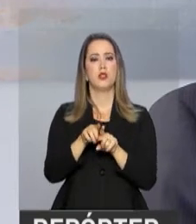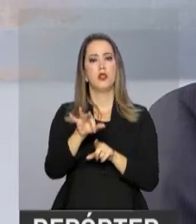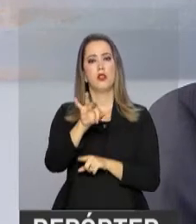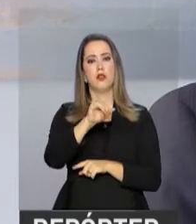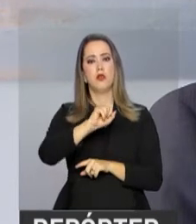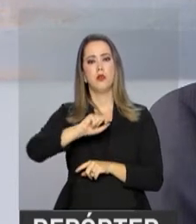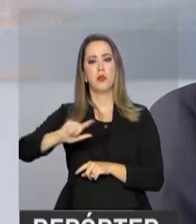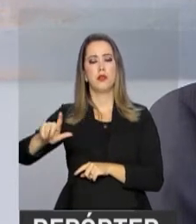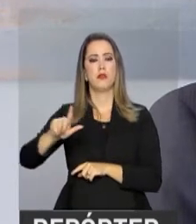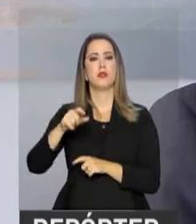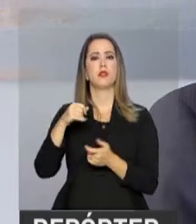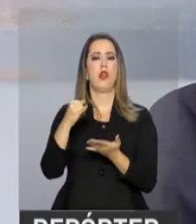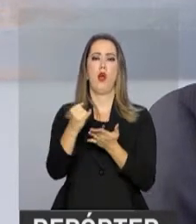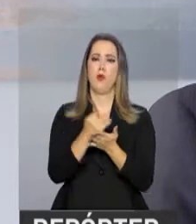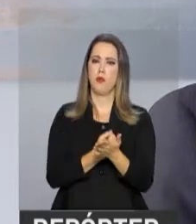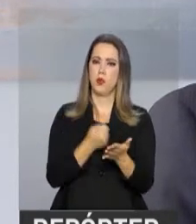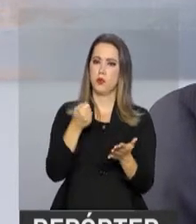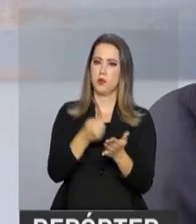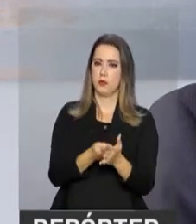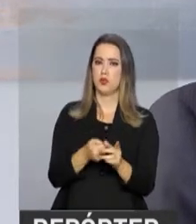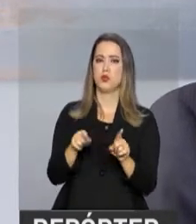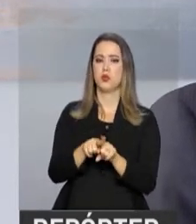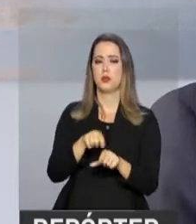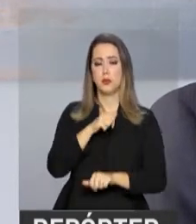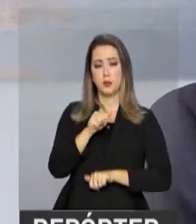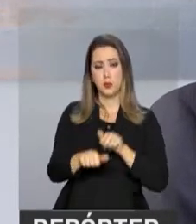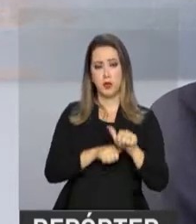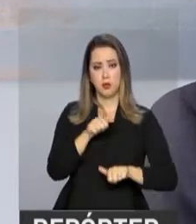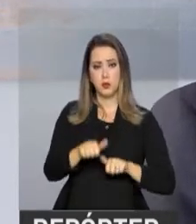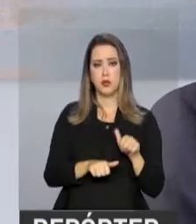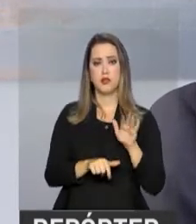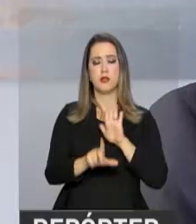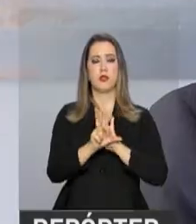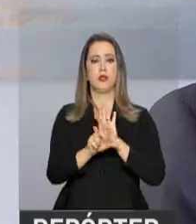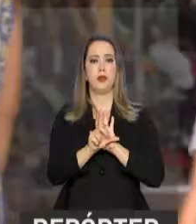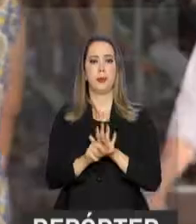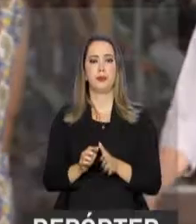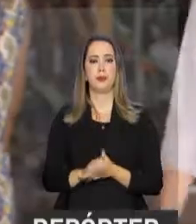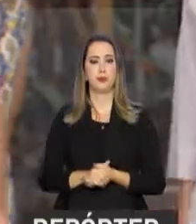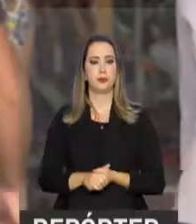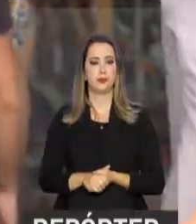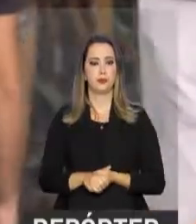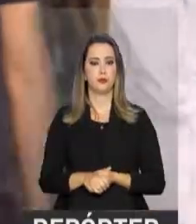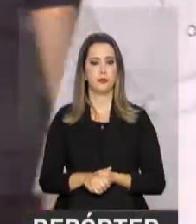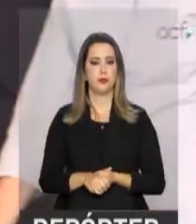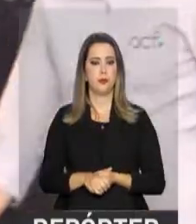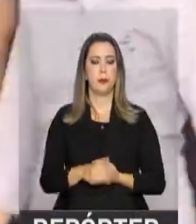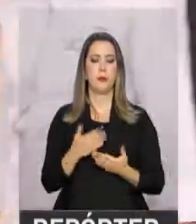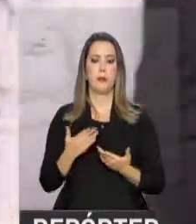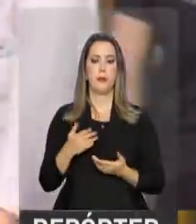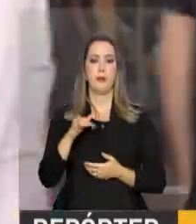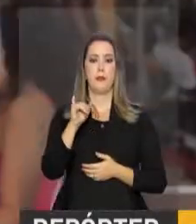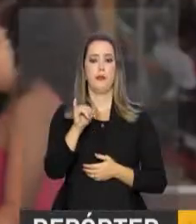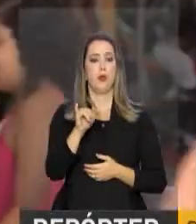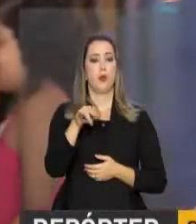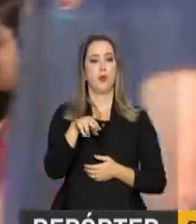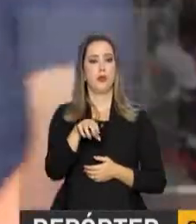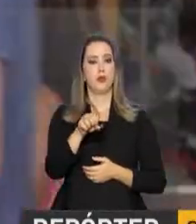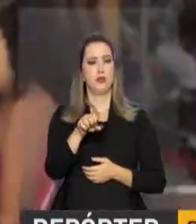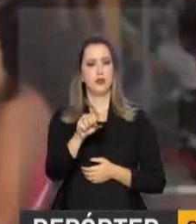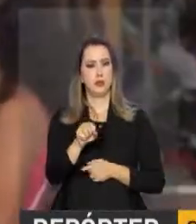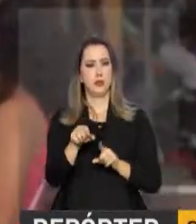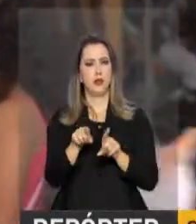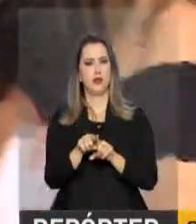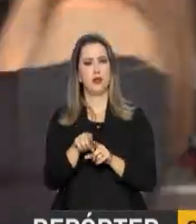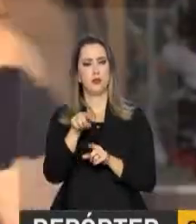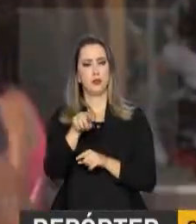aí tributar aqui é fundamental para se gerar mais emprego nesse país além da reforma da previdência os empresários também